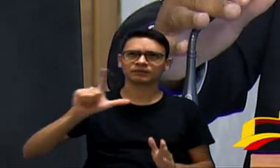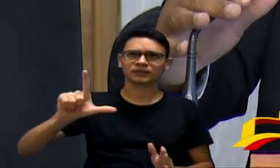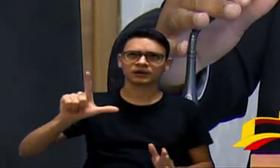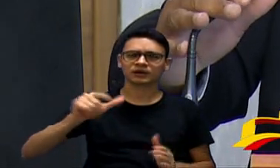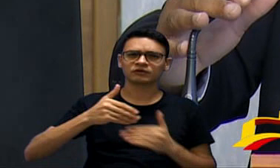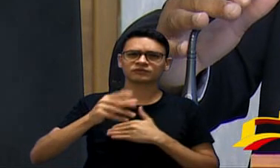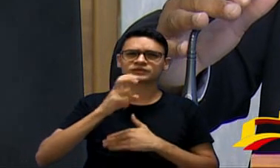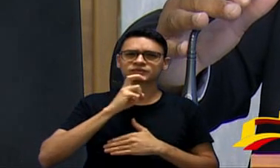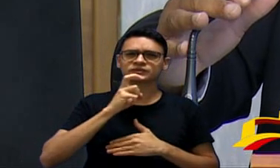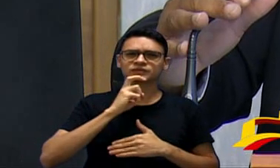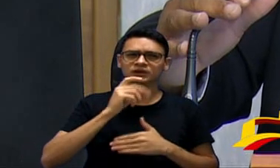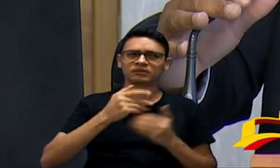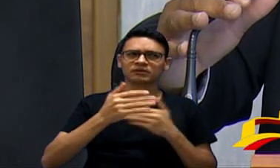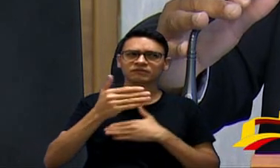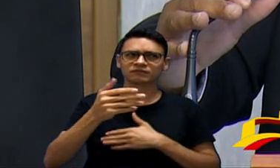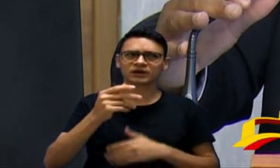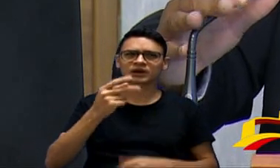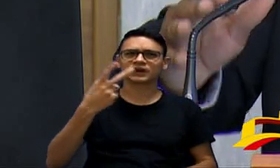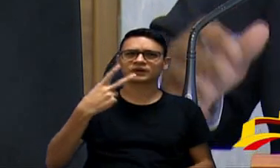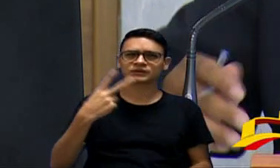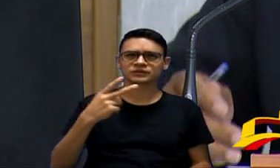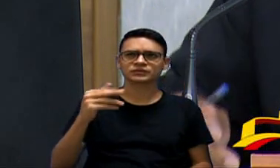De Sorocaba vai ter a vice do...